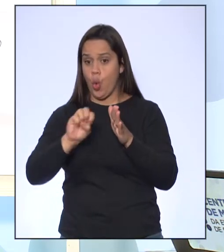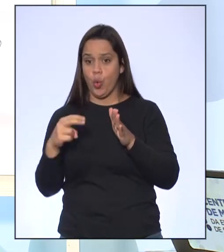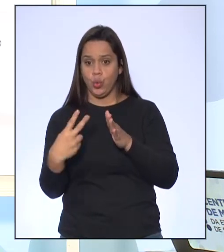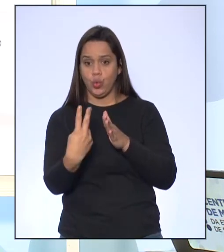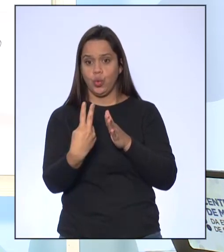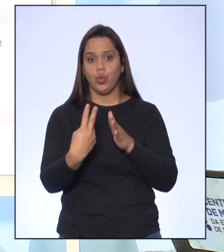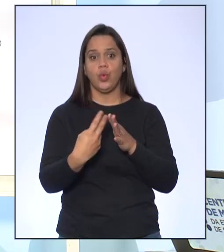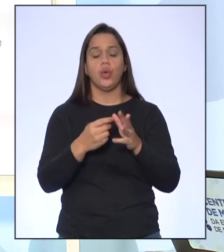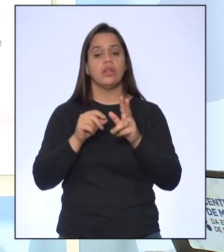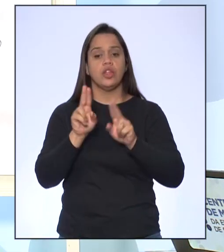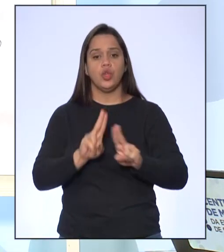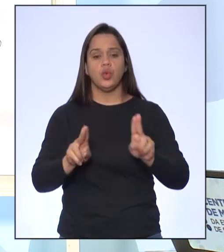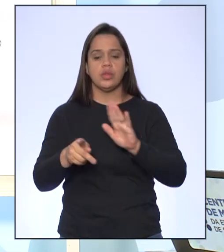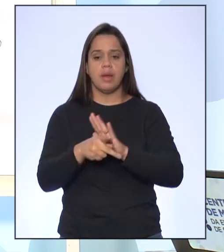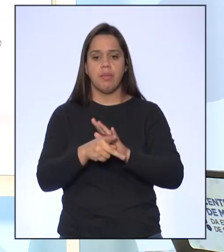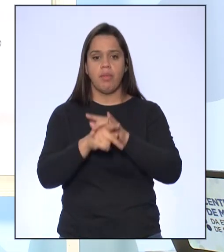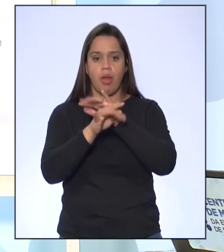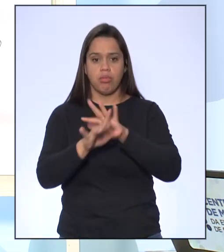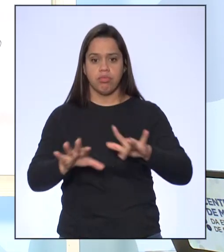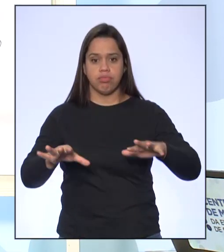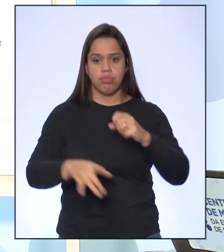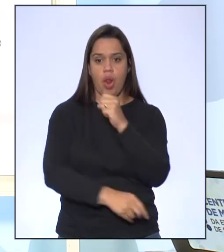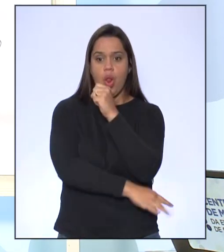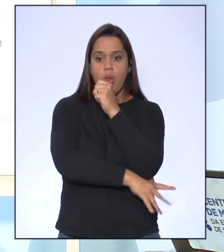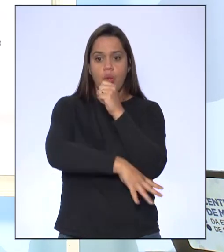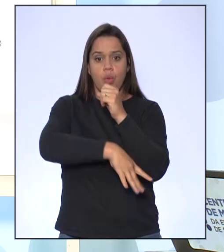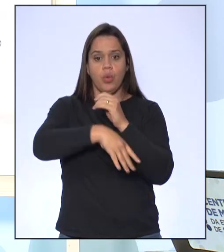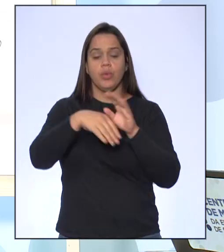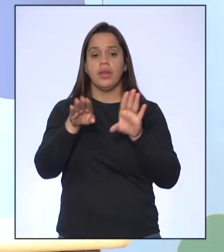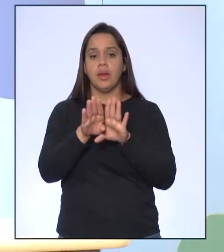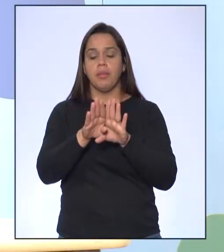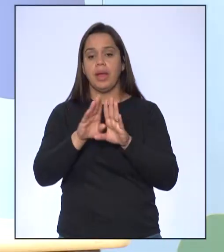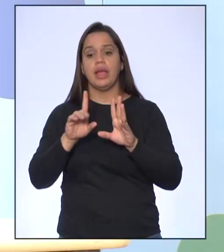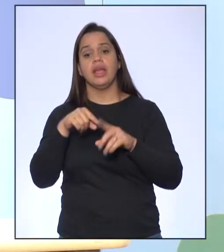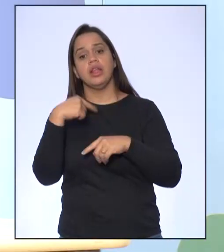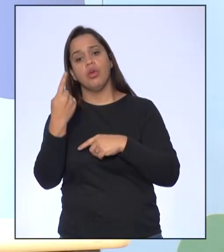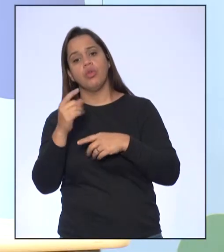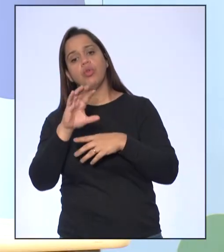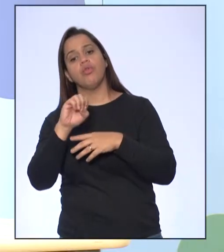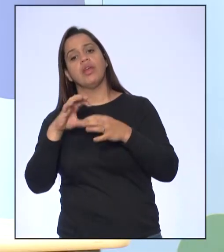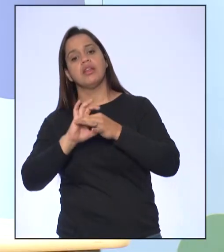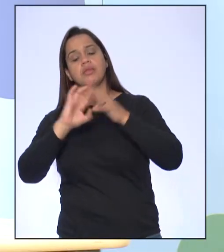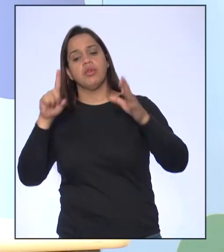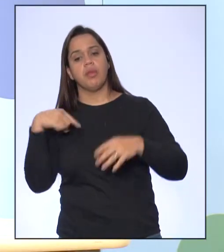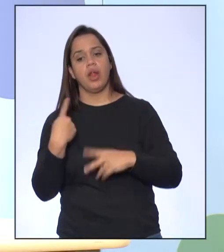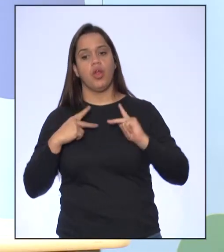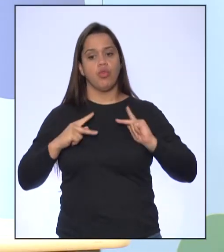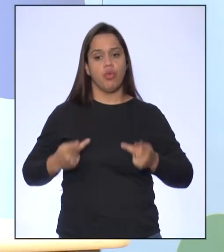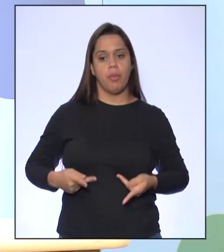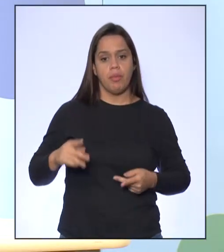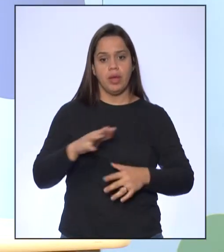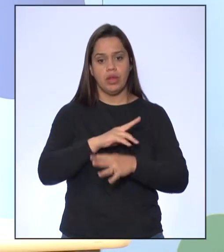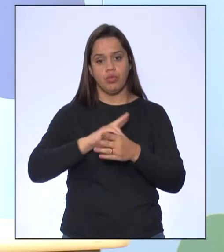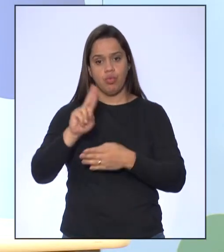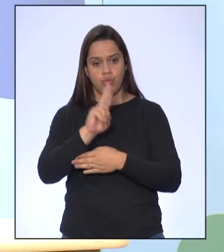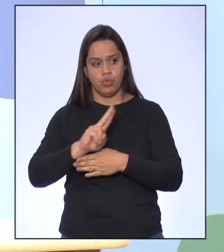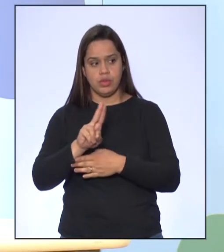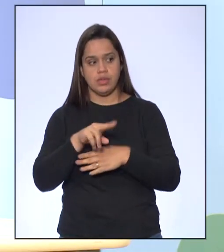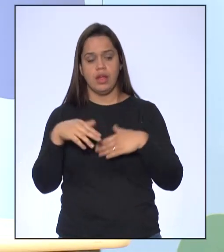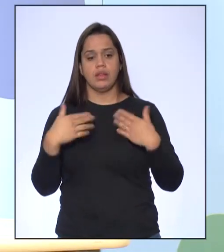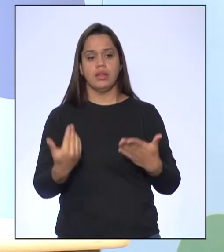nós, animais e todos os tipos de seres vivos. Professora Cecília, eu fiquei pensando aqui. Acontece muito